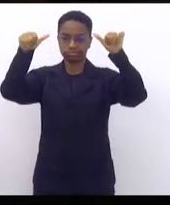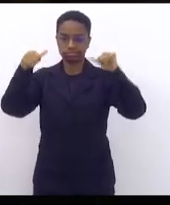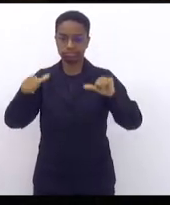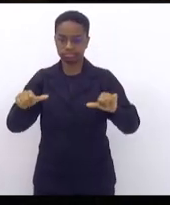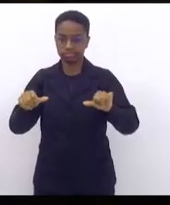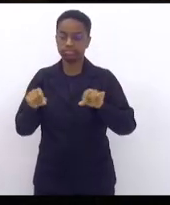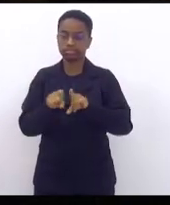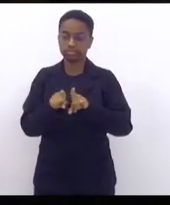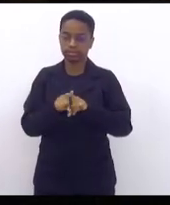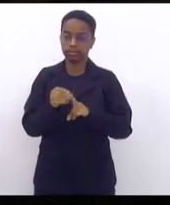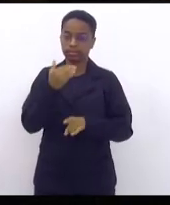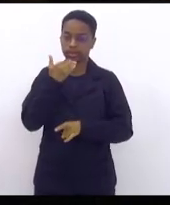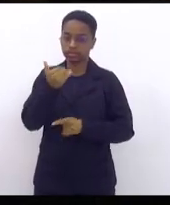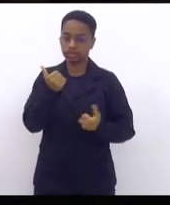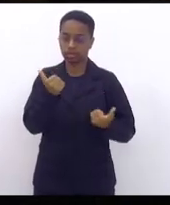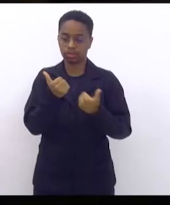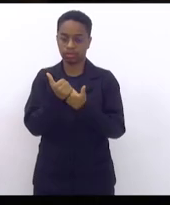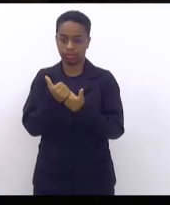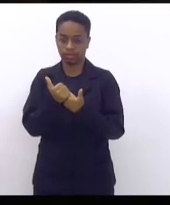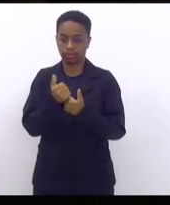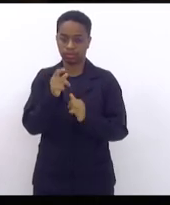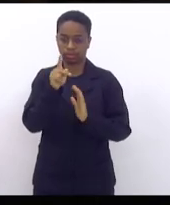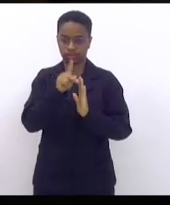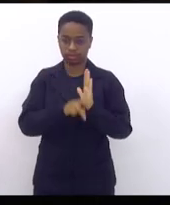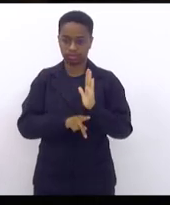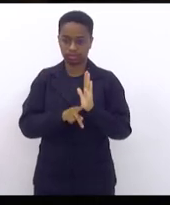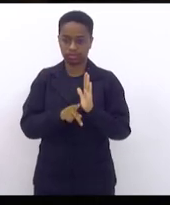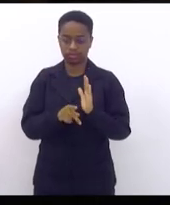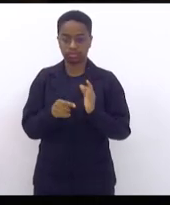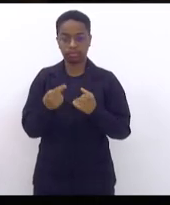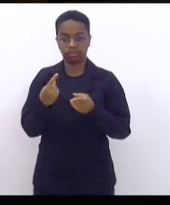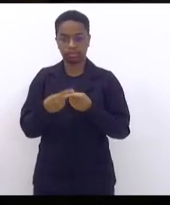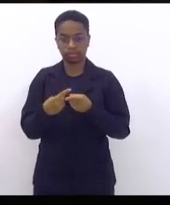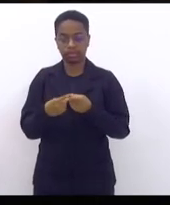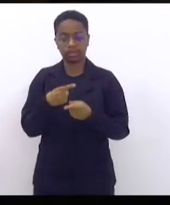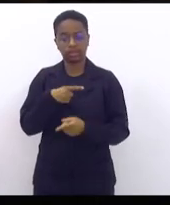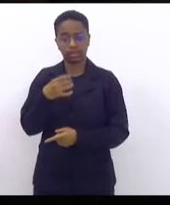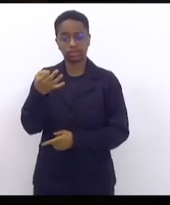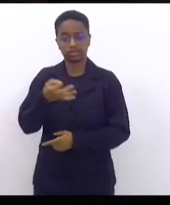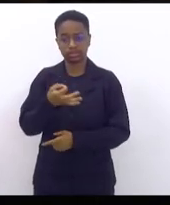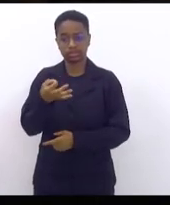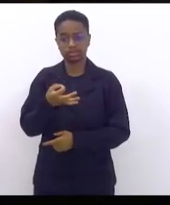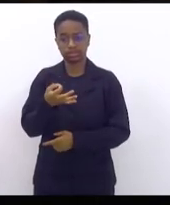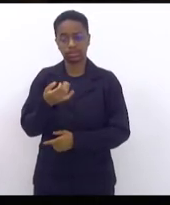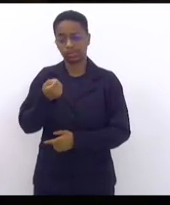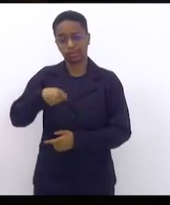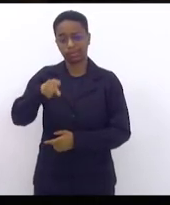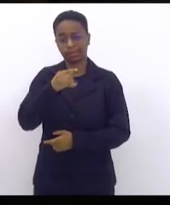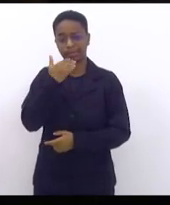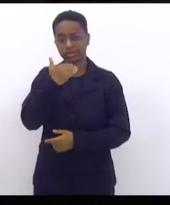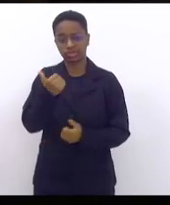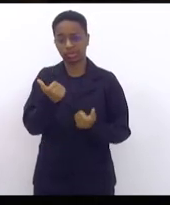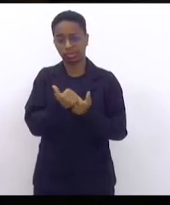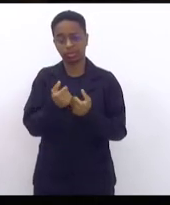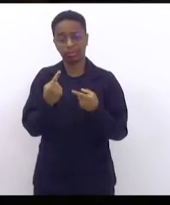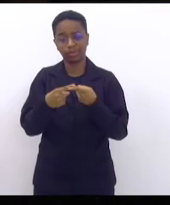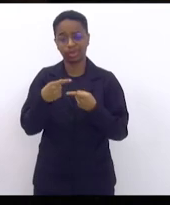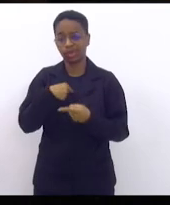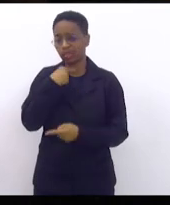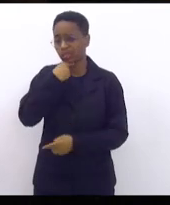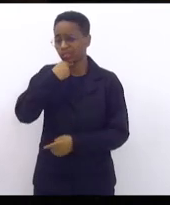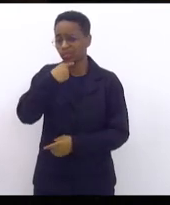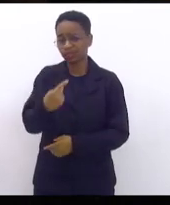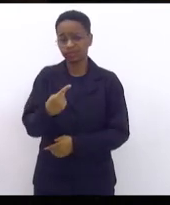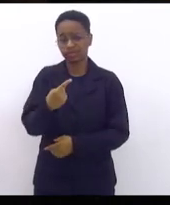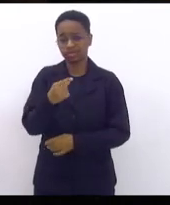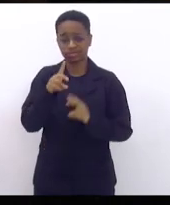pedir apoio para o projeto, que é absolutamente desnecessário, porque eu duvido que, em relação